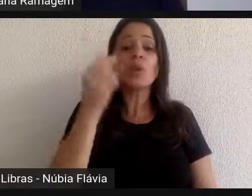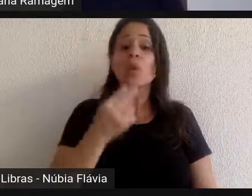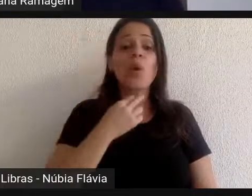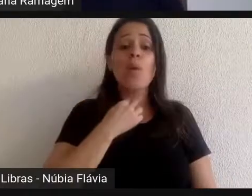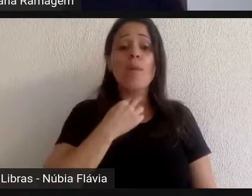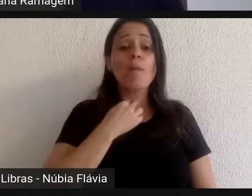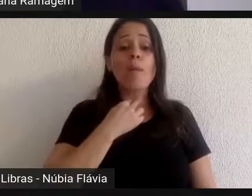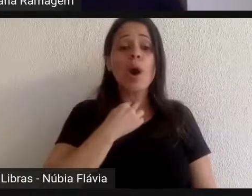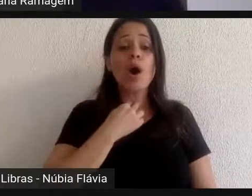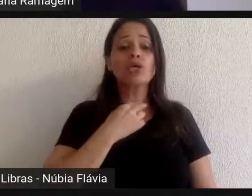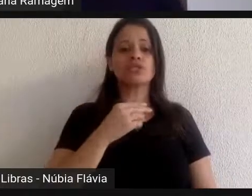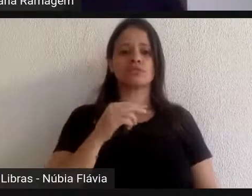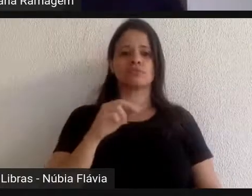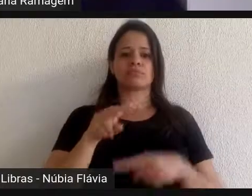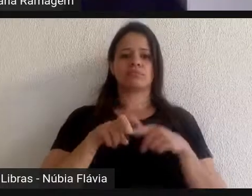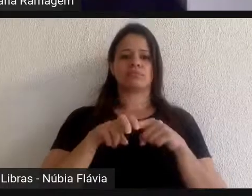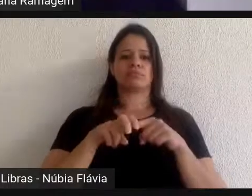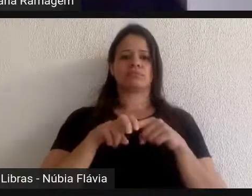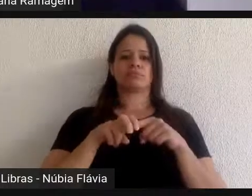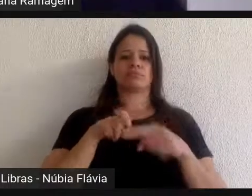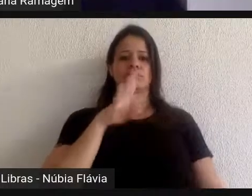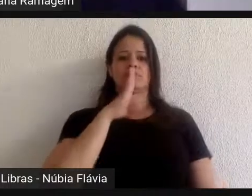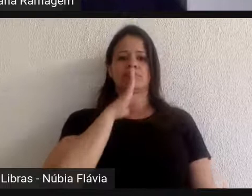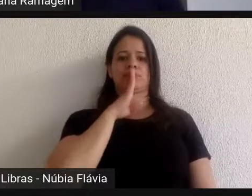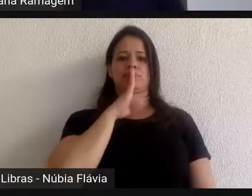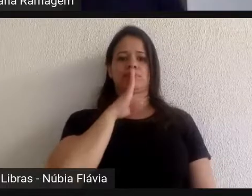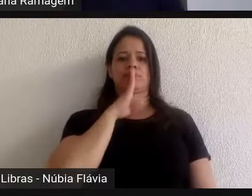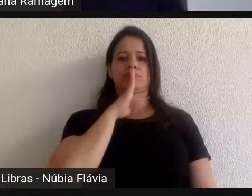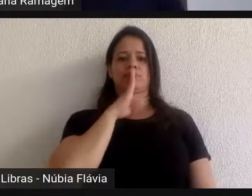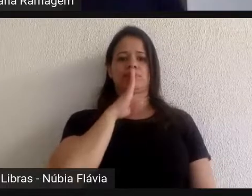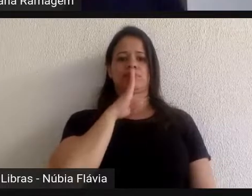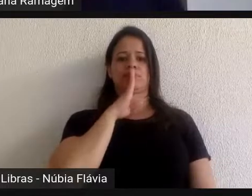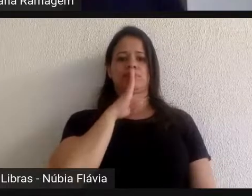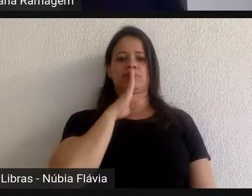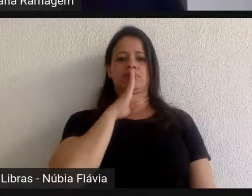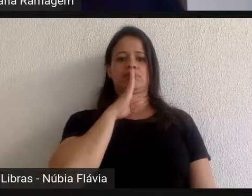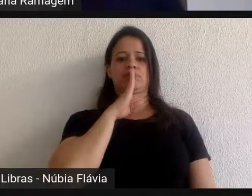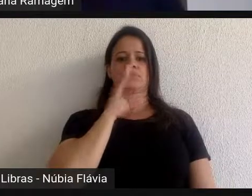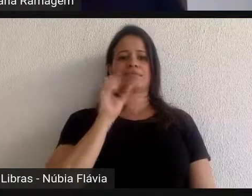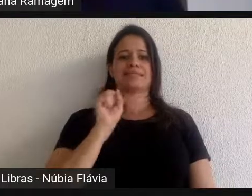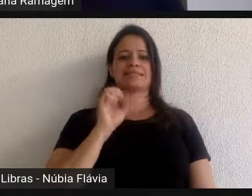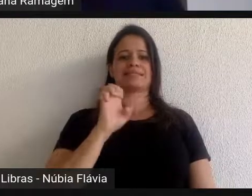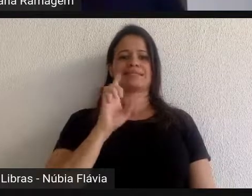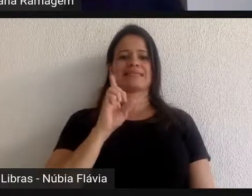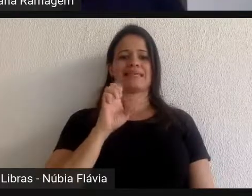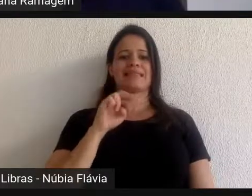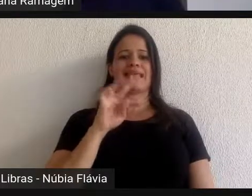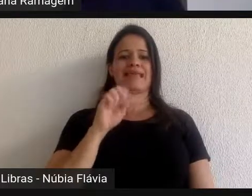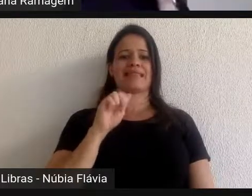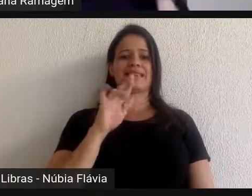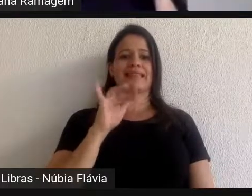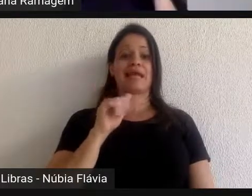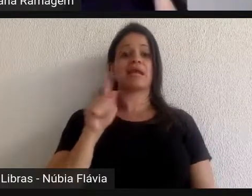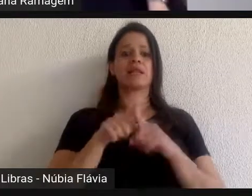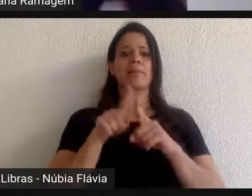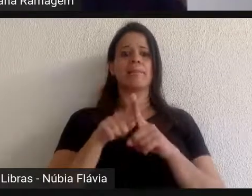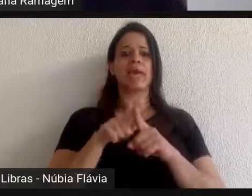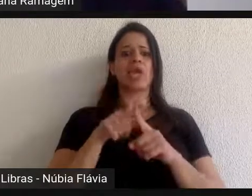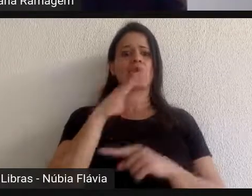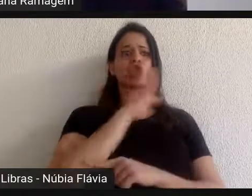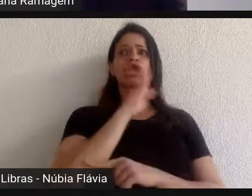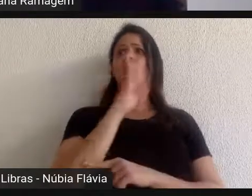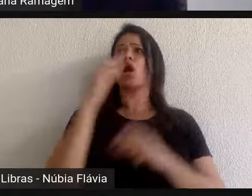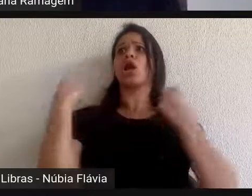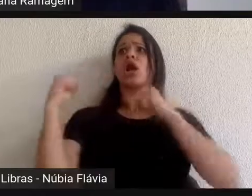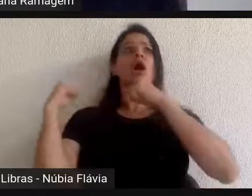vida sedentária, nem ficar numa vida de muita atividade física, que